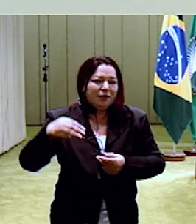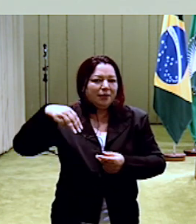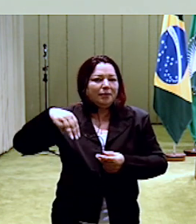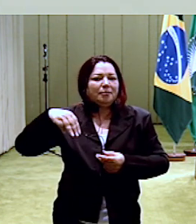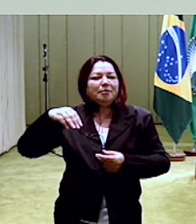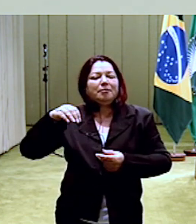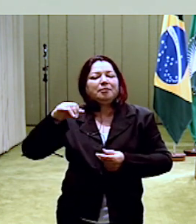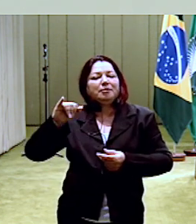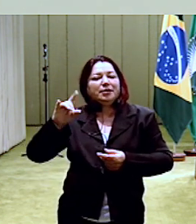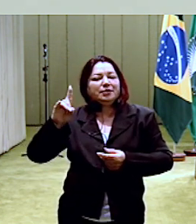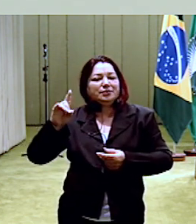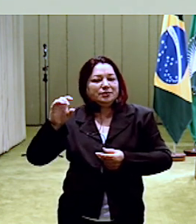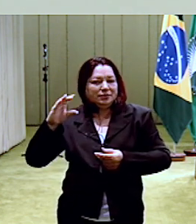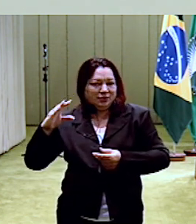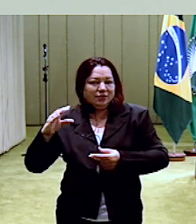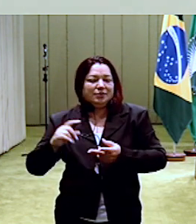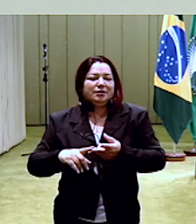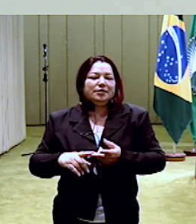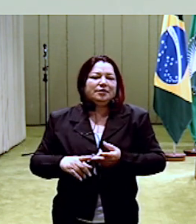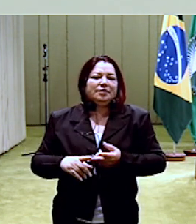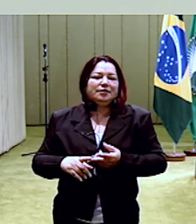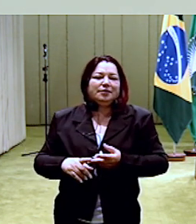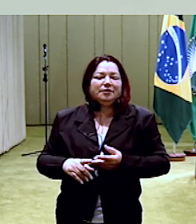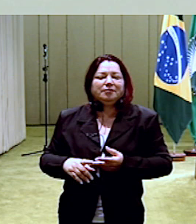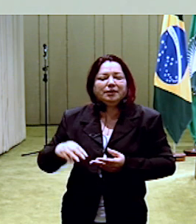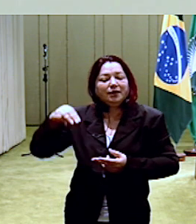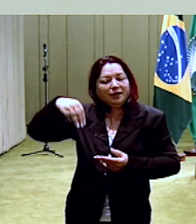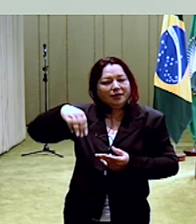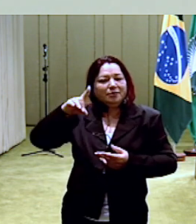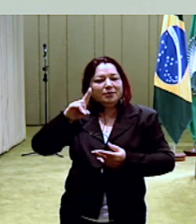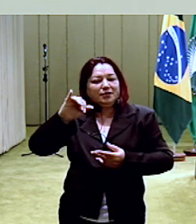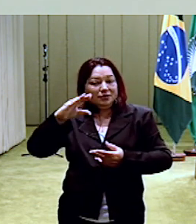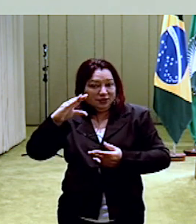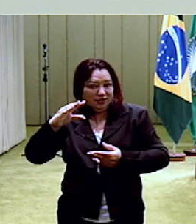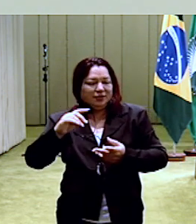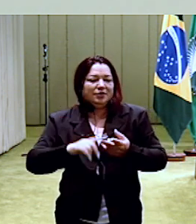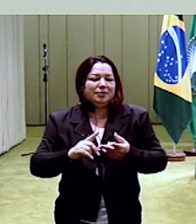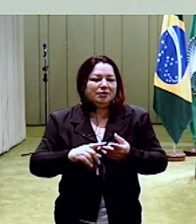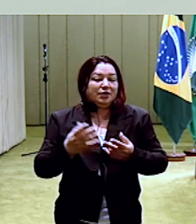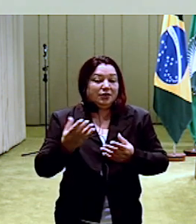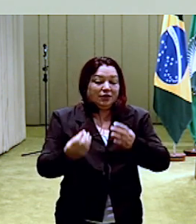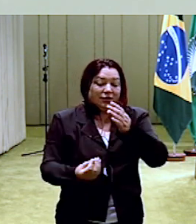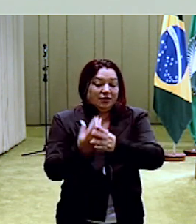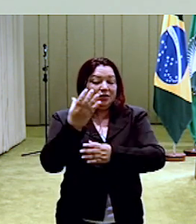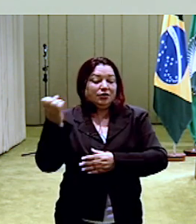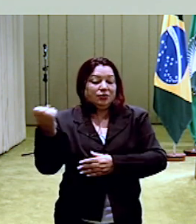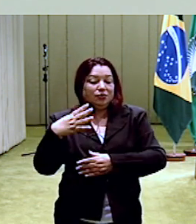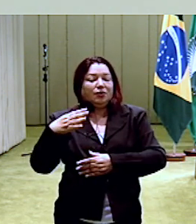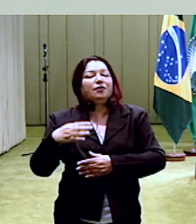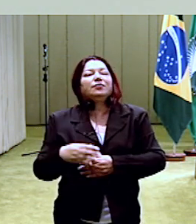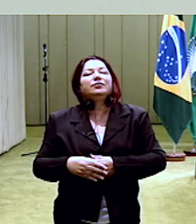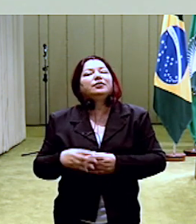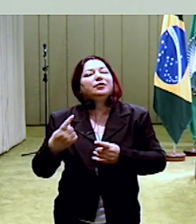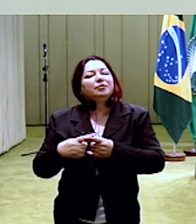Desenvolvimento, Indústria e Comércio, no próprio BNDES, nós estamos discutindo, e sempre que a gente vem a público, a gente está falando que a gente quer criar de novo o BNDES